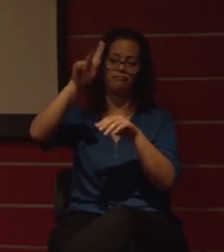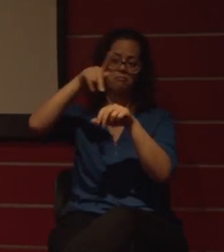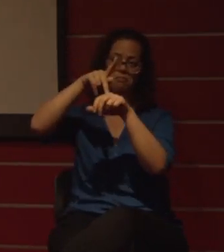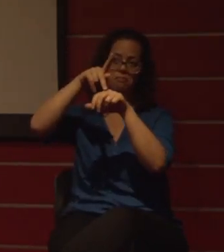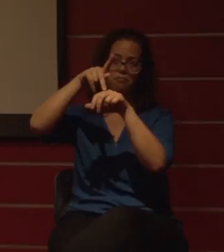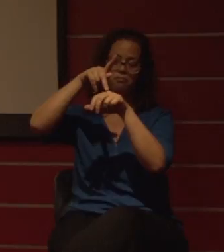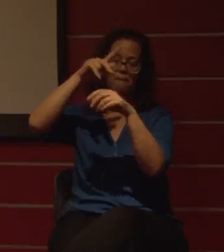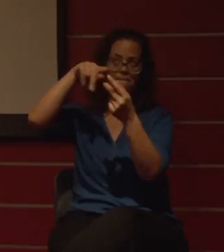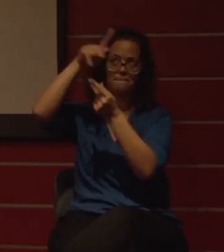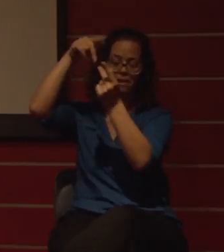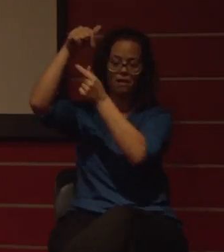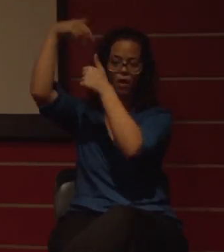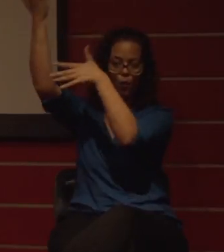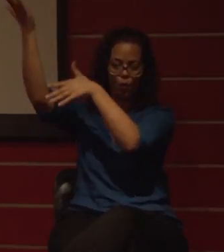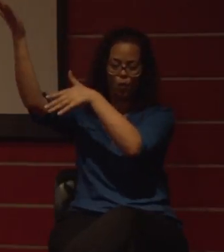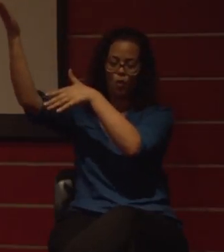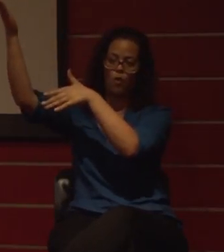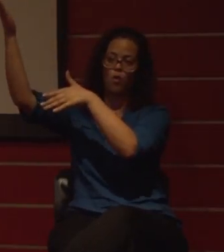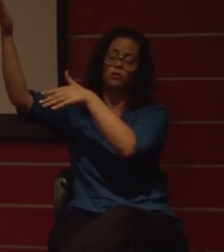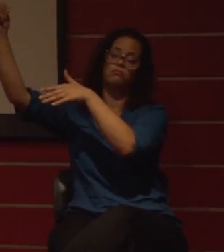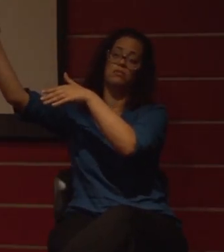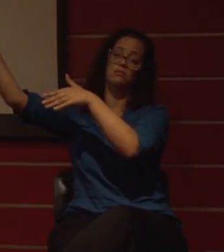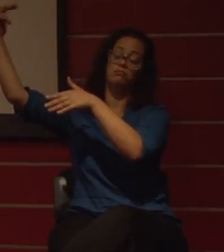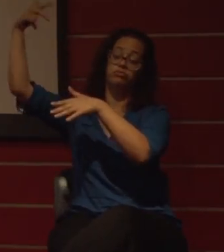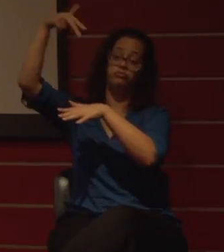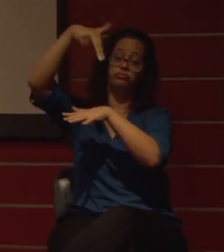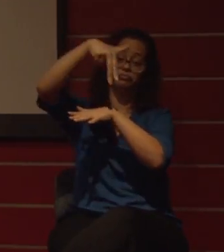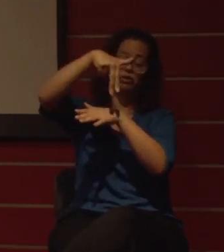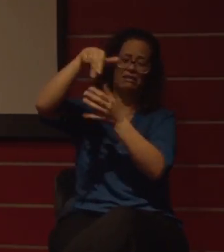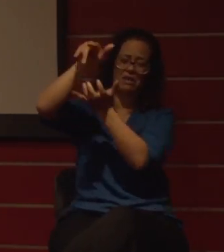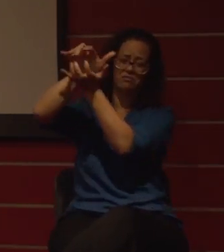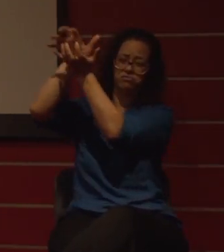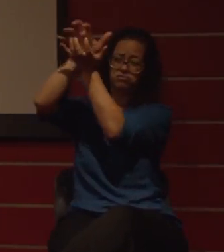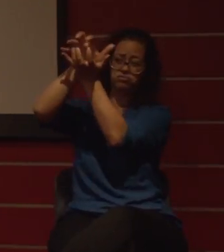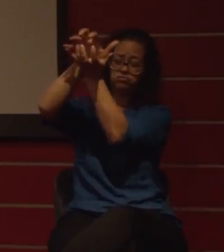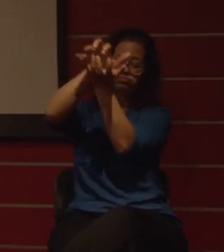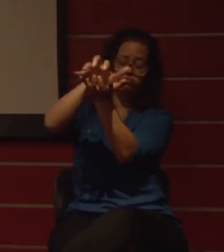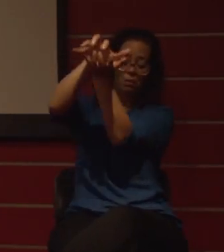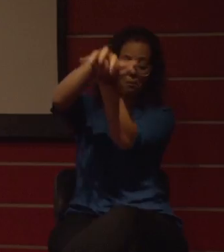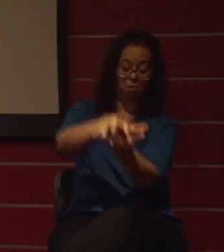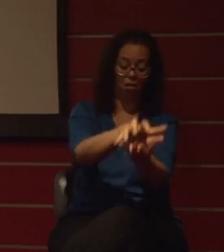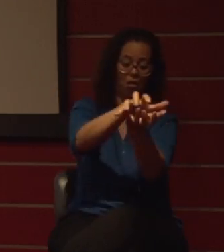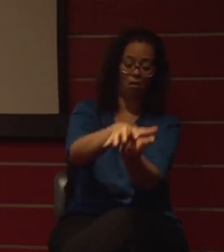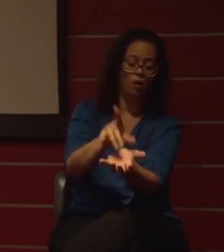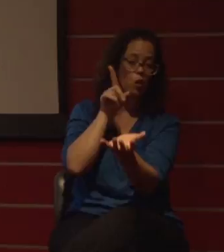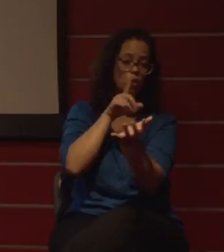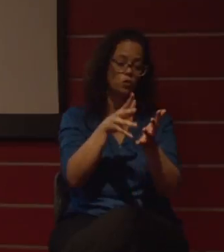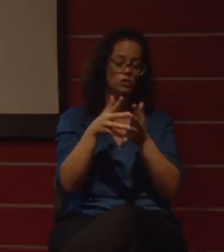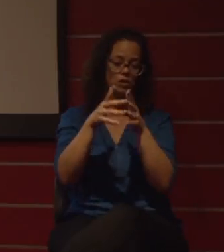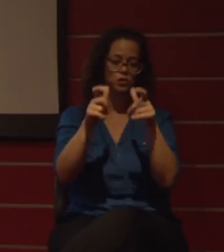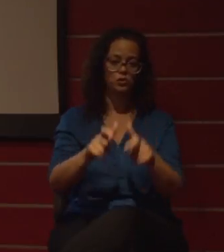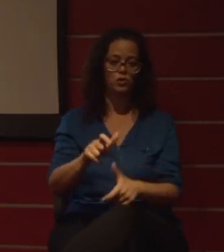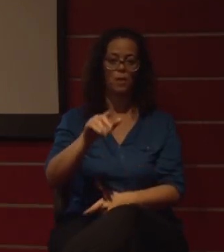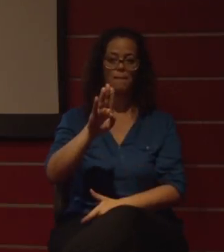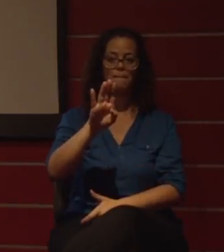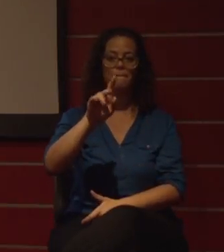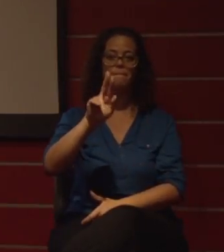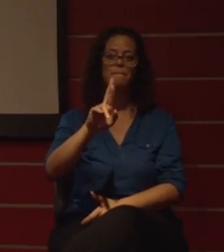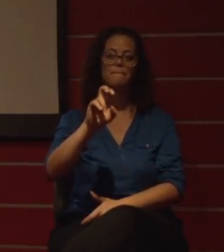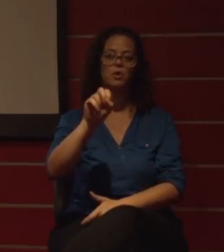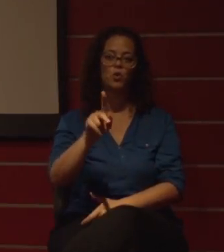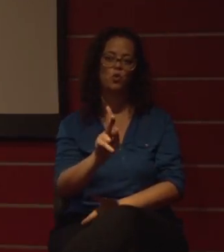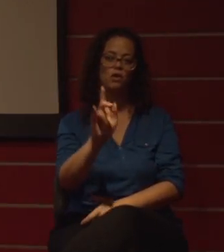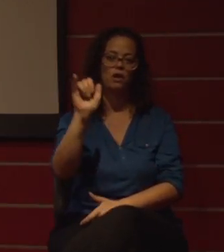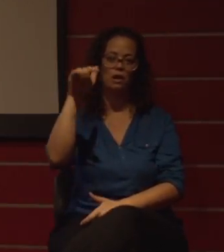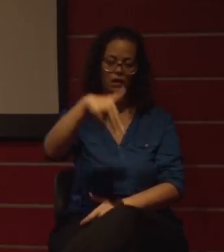que cai no Brook tem um problema com a nave cai no meio do Brooklyn né e ele fica mudo por não